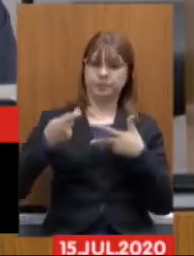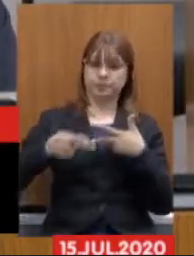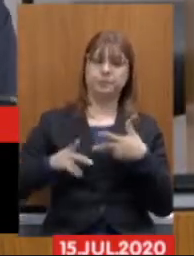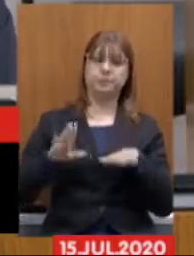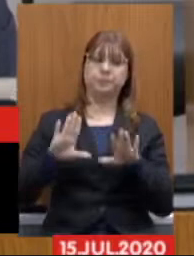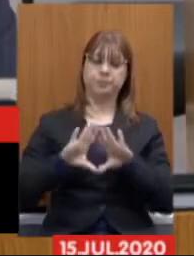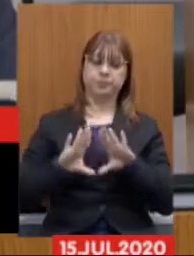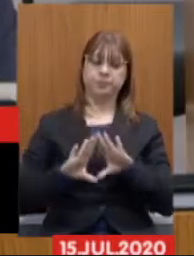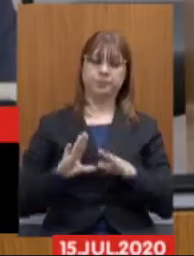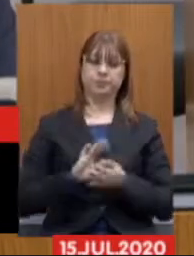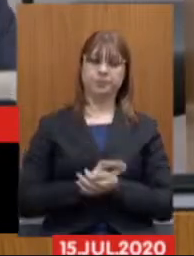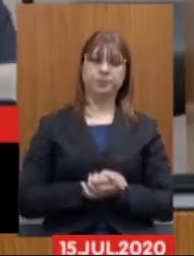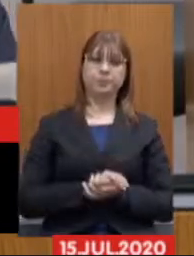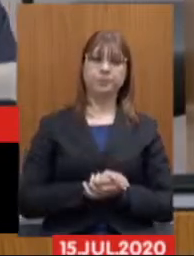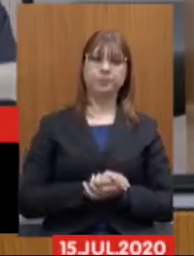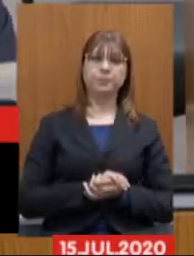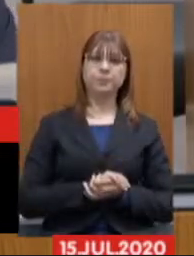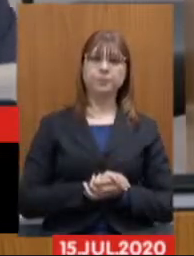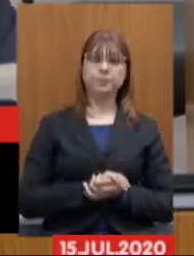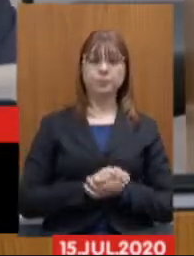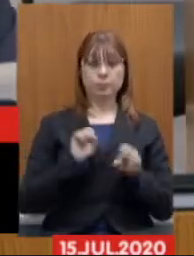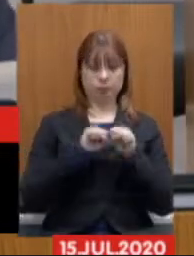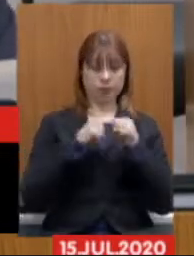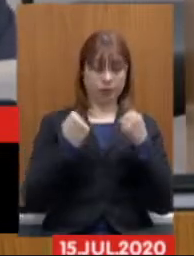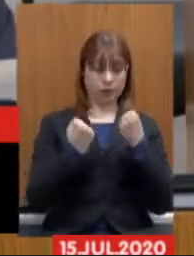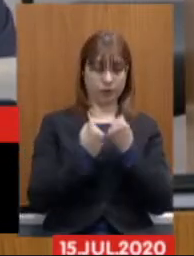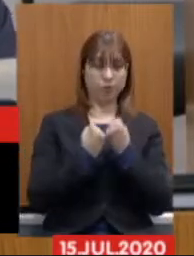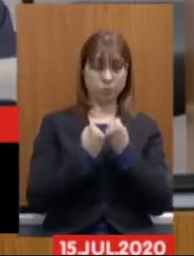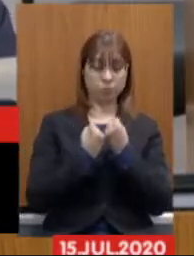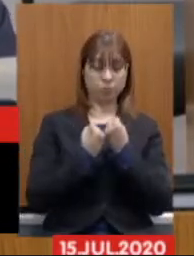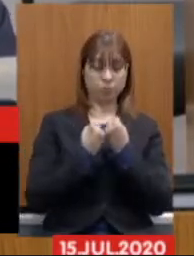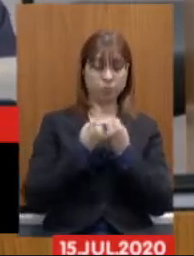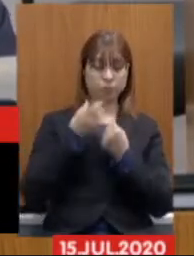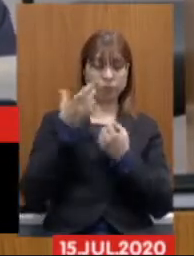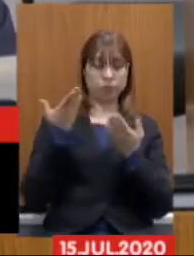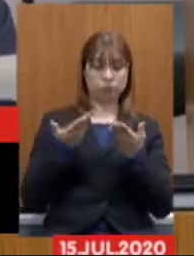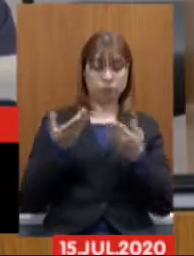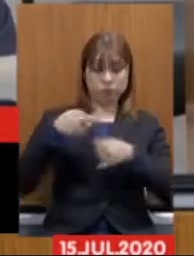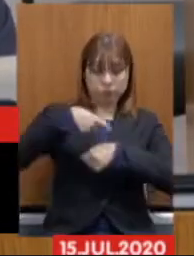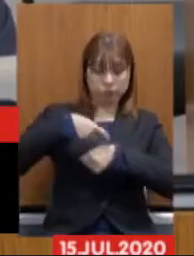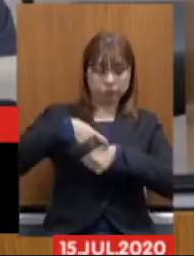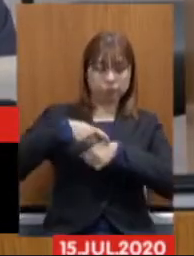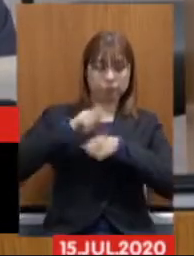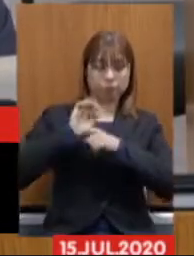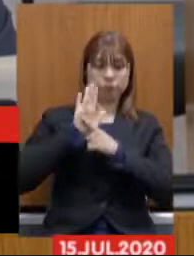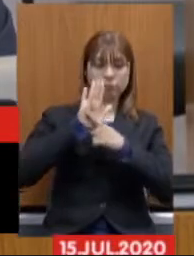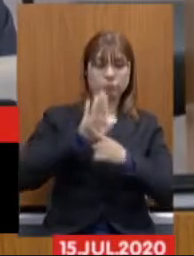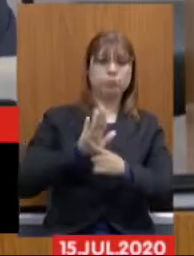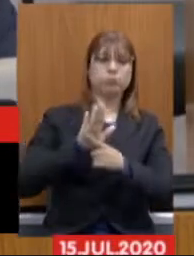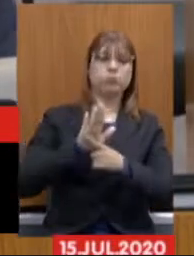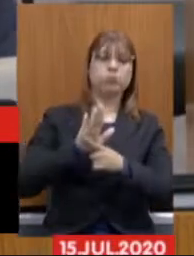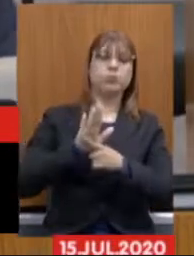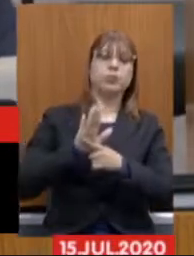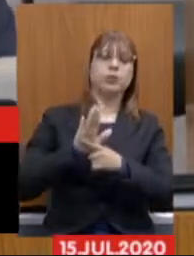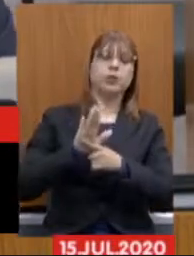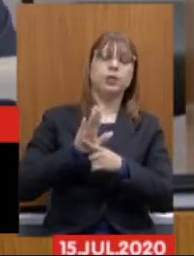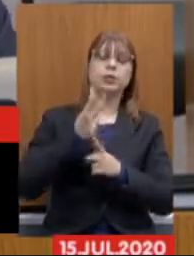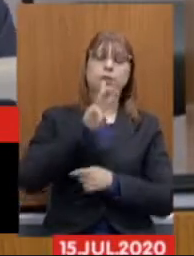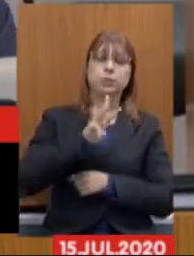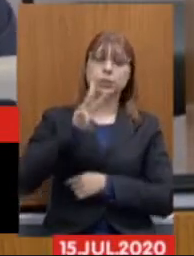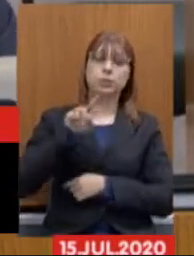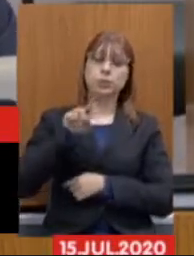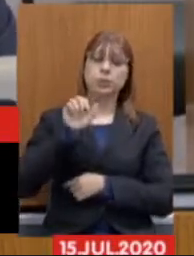casa e o seminário está sendo transmitido ao vivo pela tv assembleia e pelo portal da assembleia